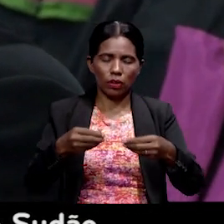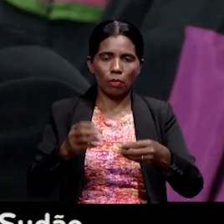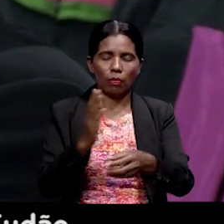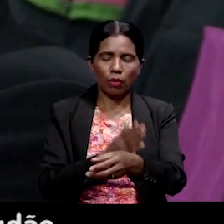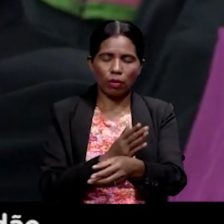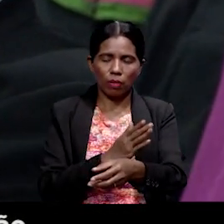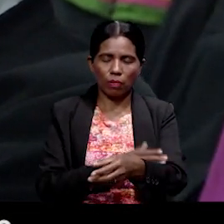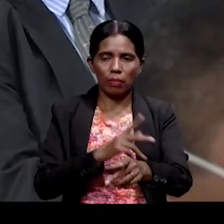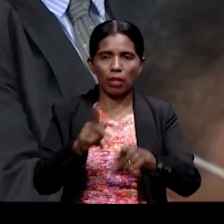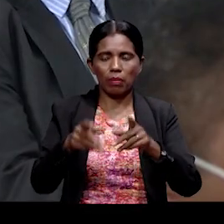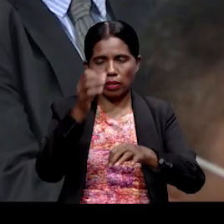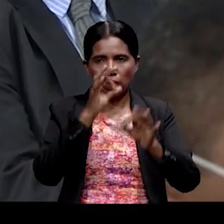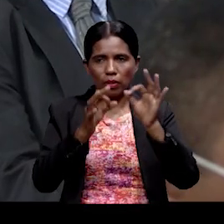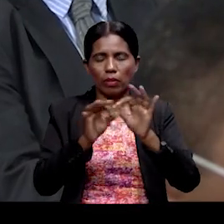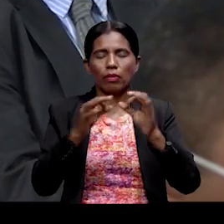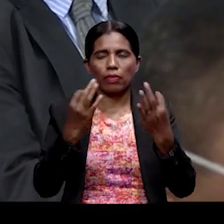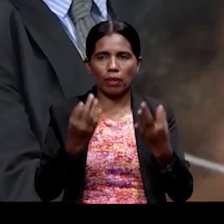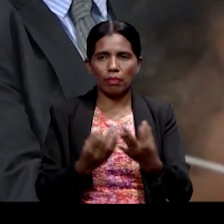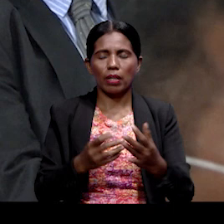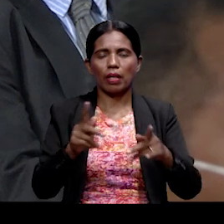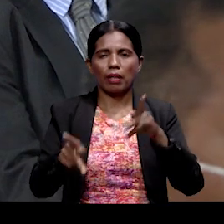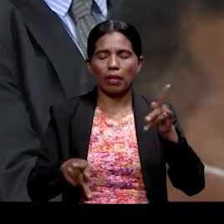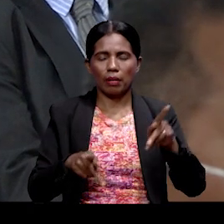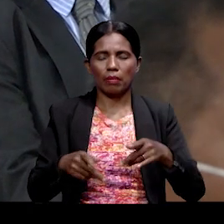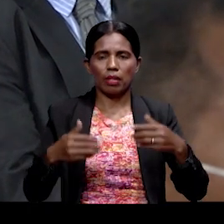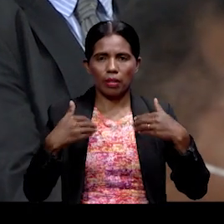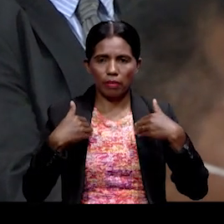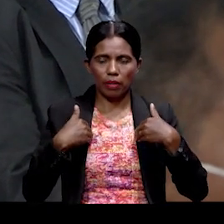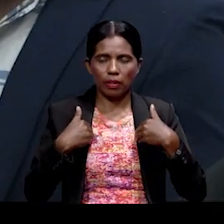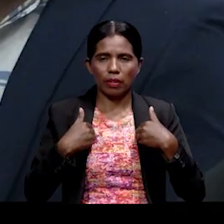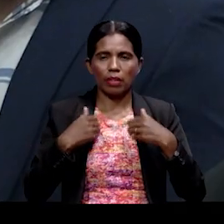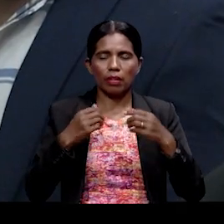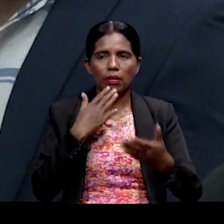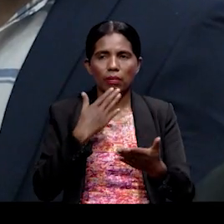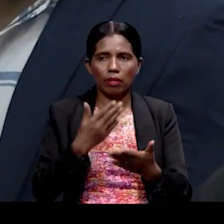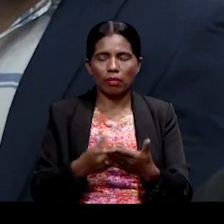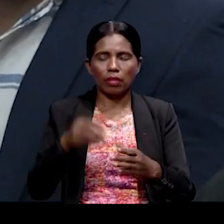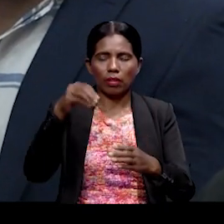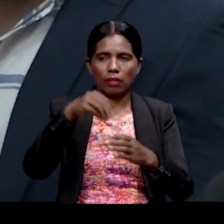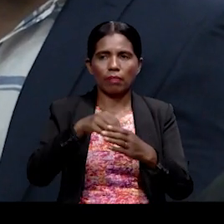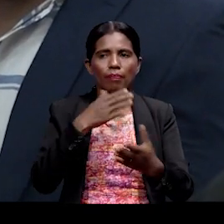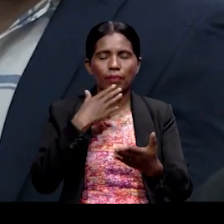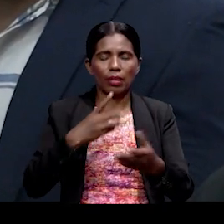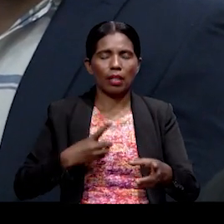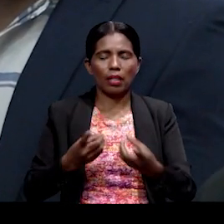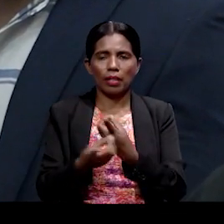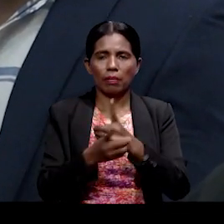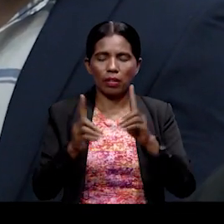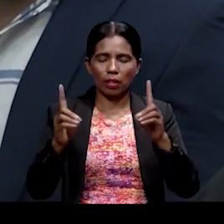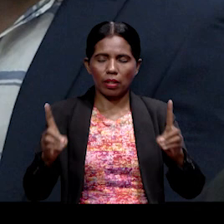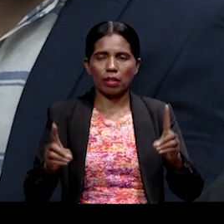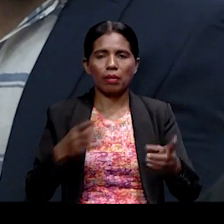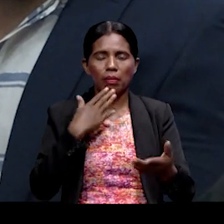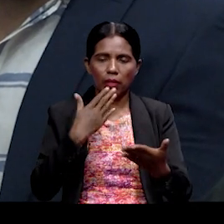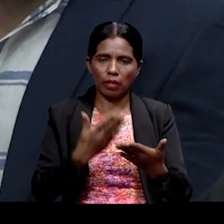cidadão fierna em sira, família, no comunidade nebe tolerante, equitativa, inclusiva, democrática, no pacífica